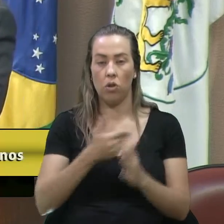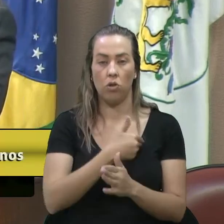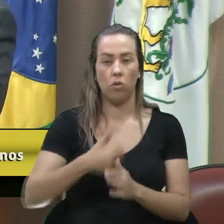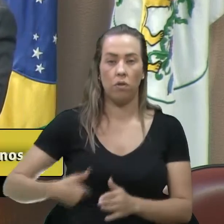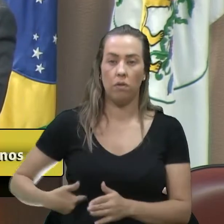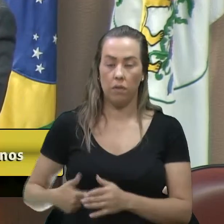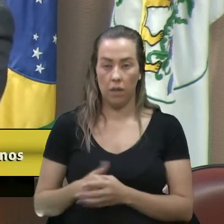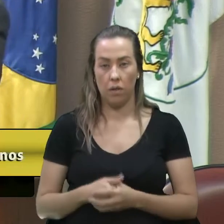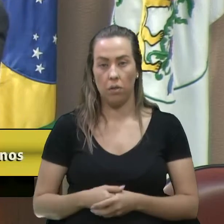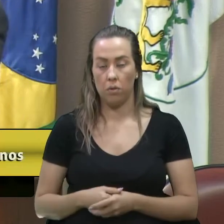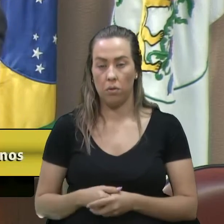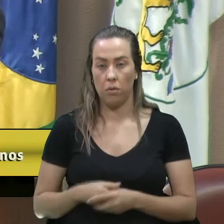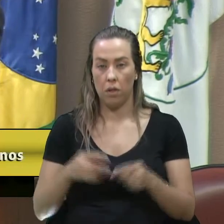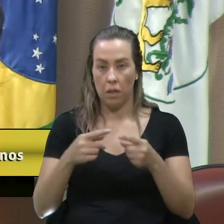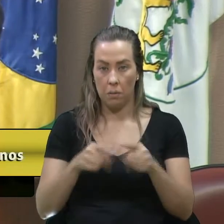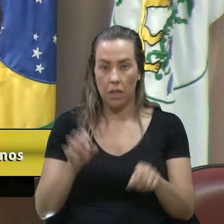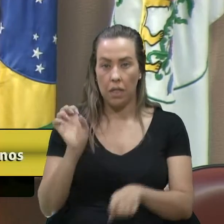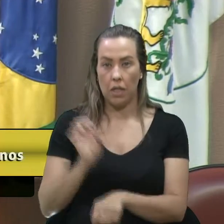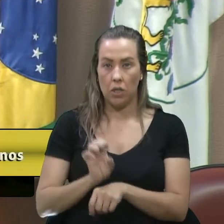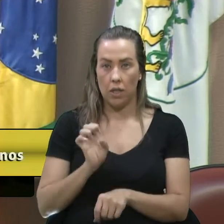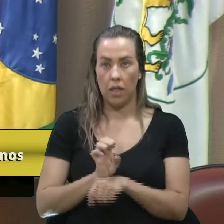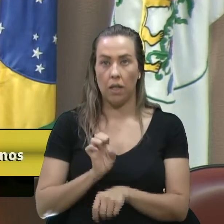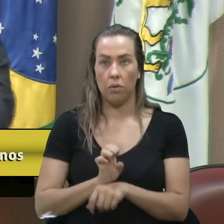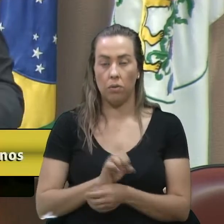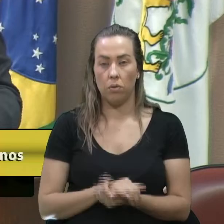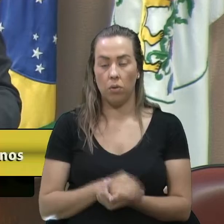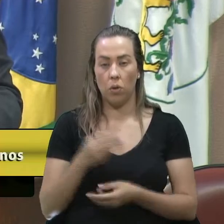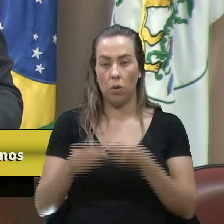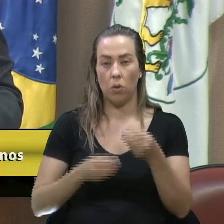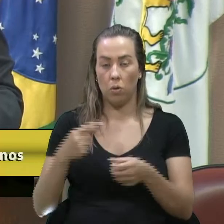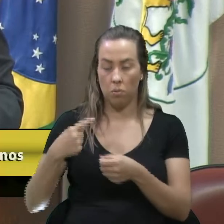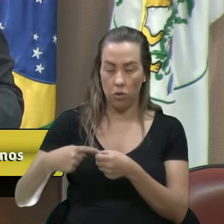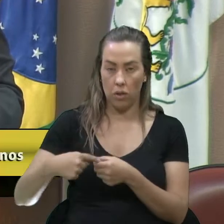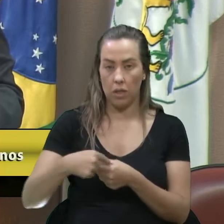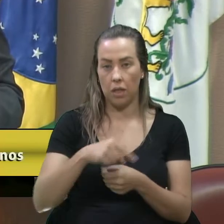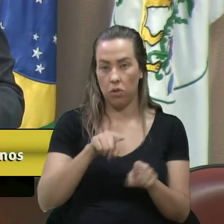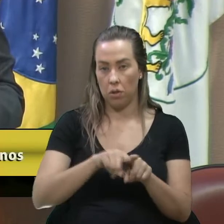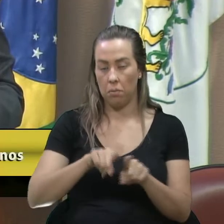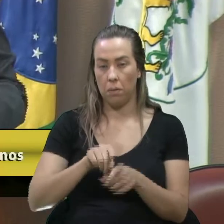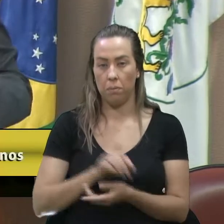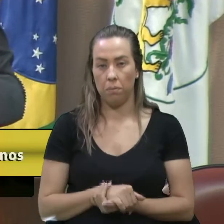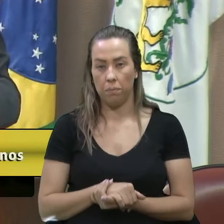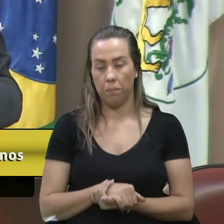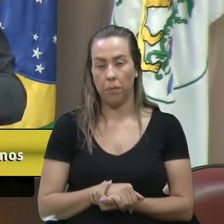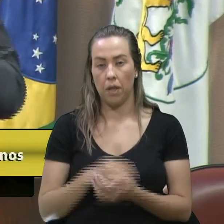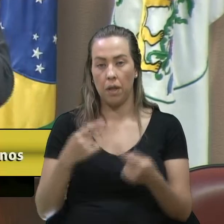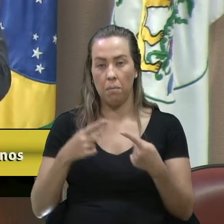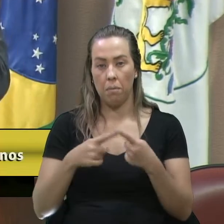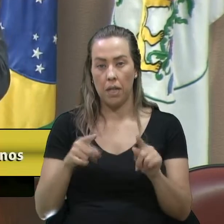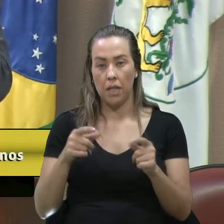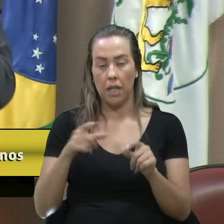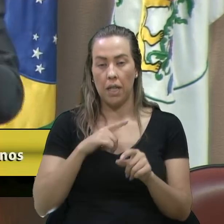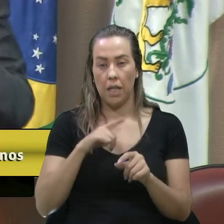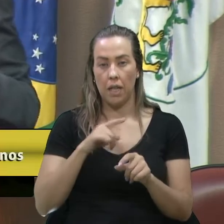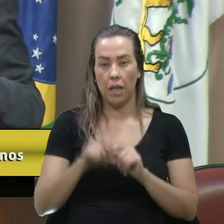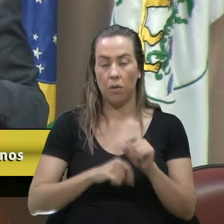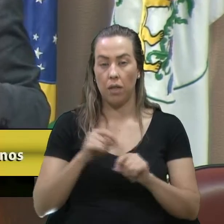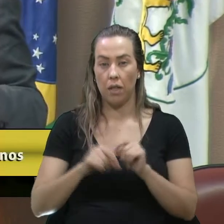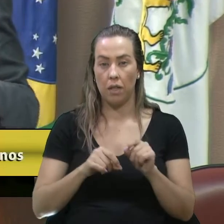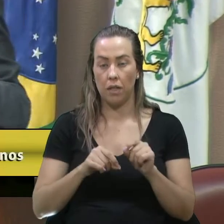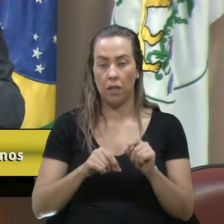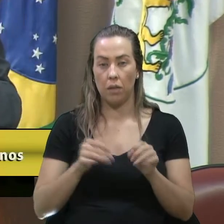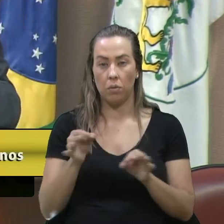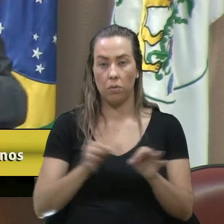governo, tanto de Estado como de município, mas nós temos que ter